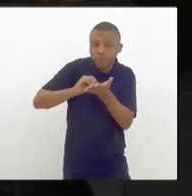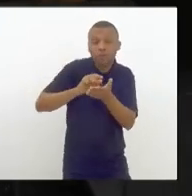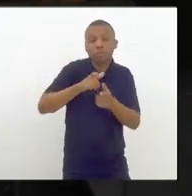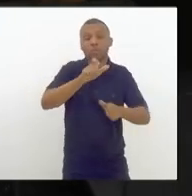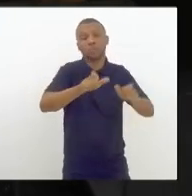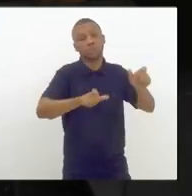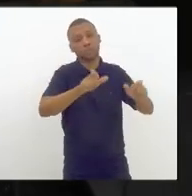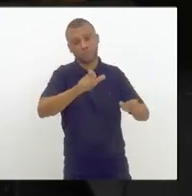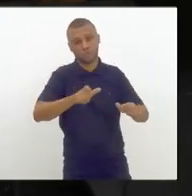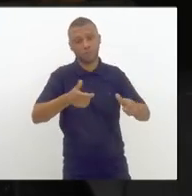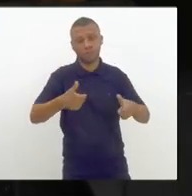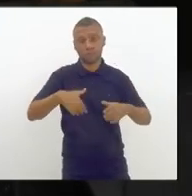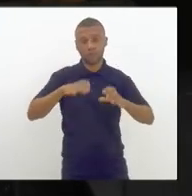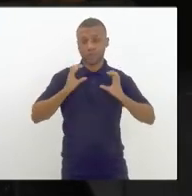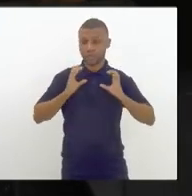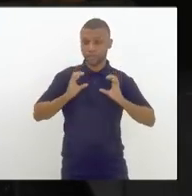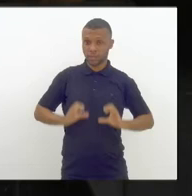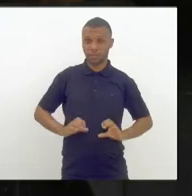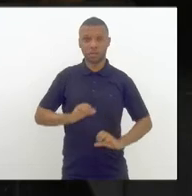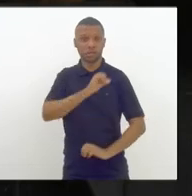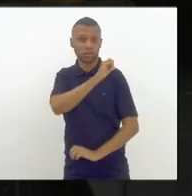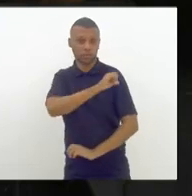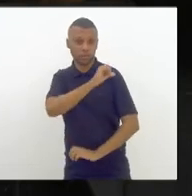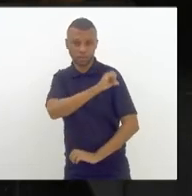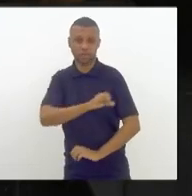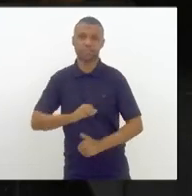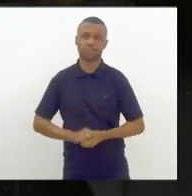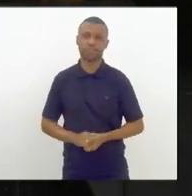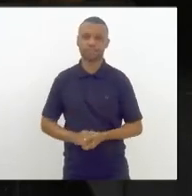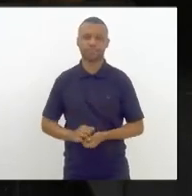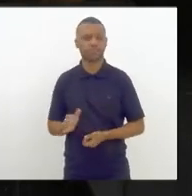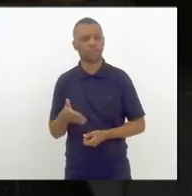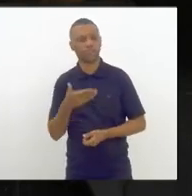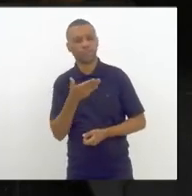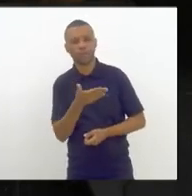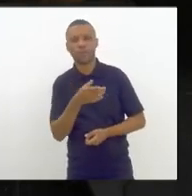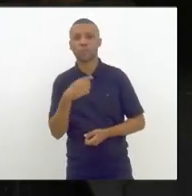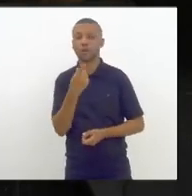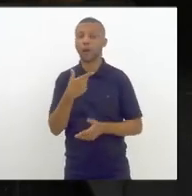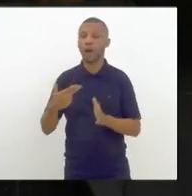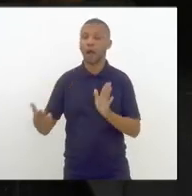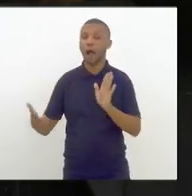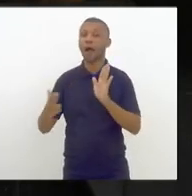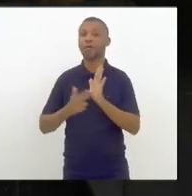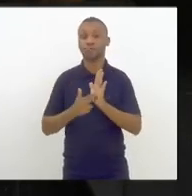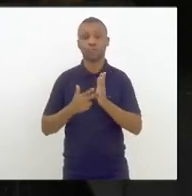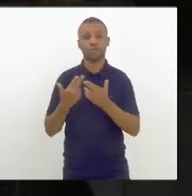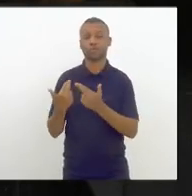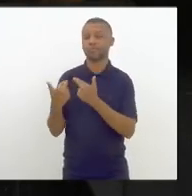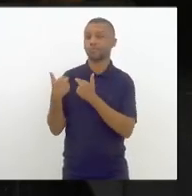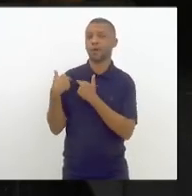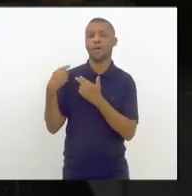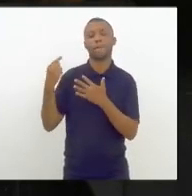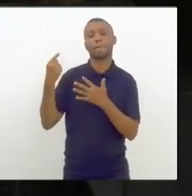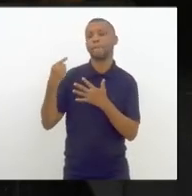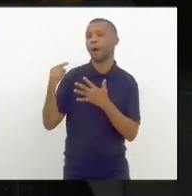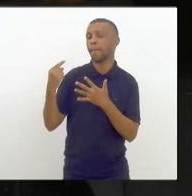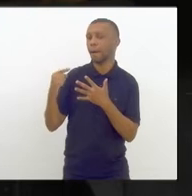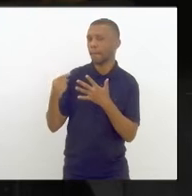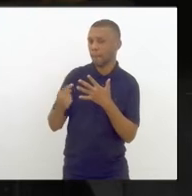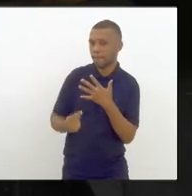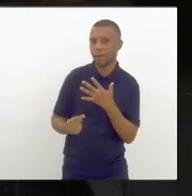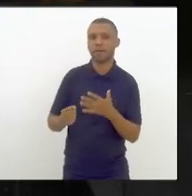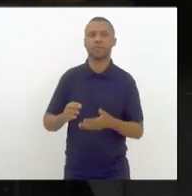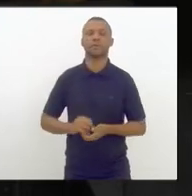Janeiro em assim posto a Subimos as seguintes questões